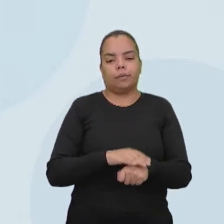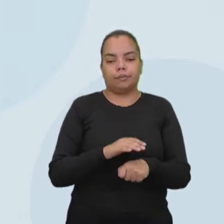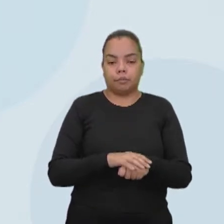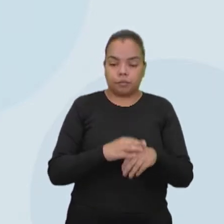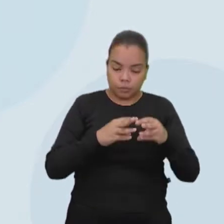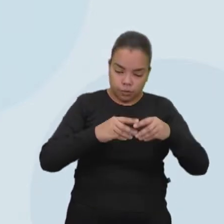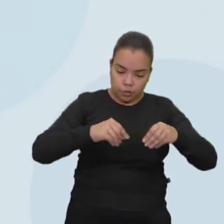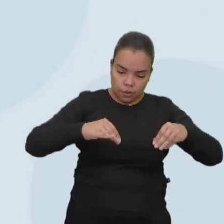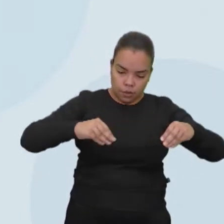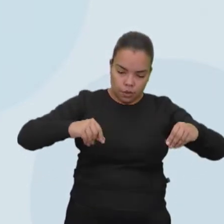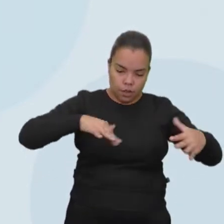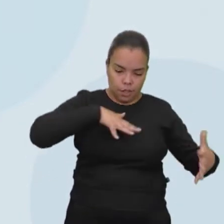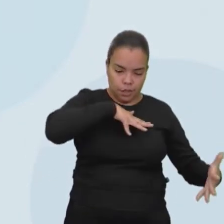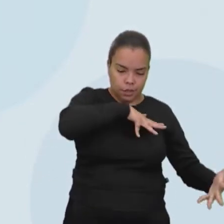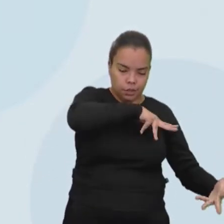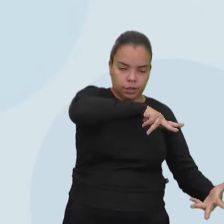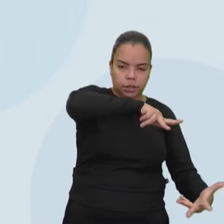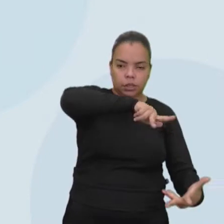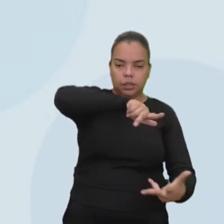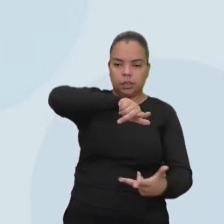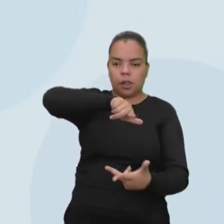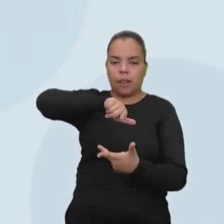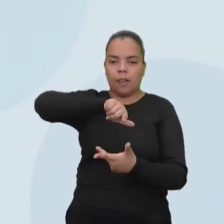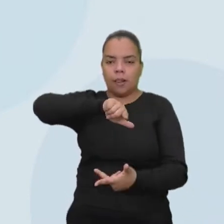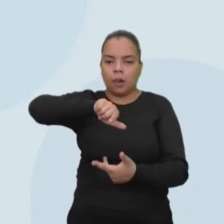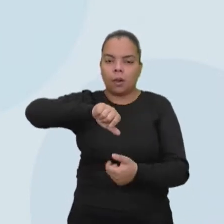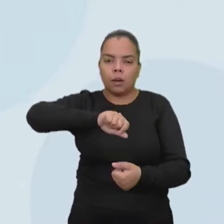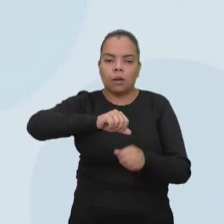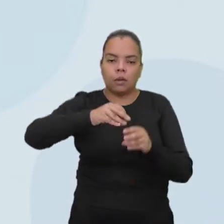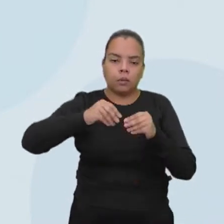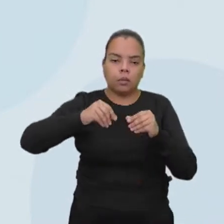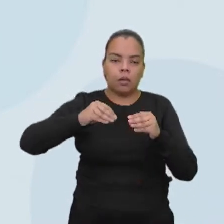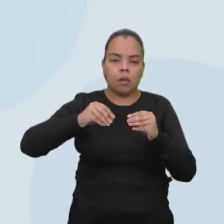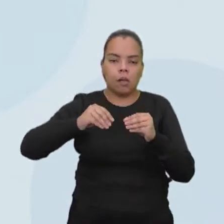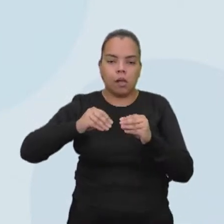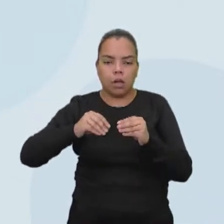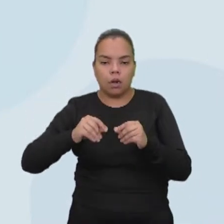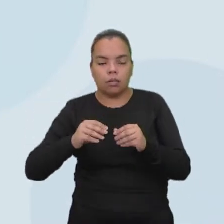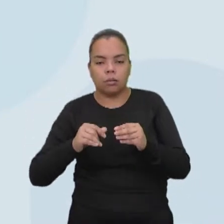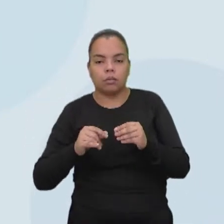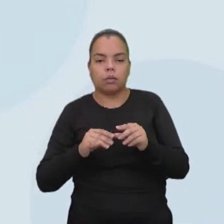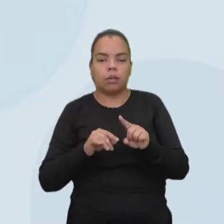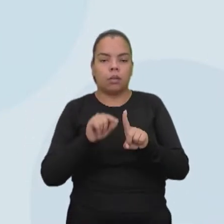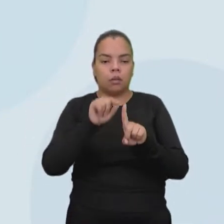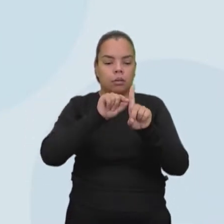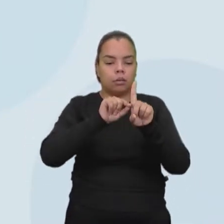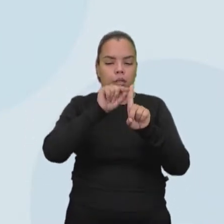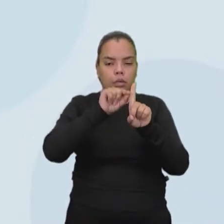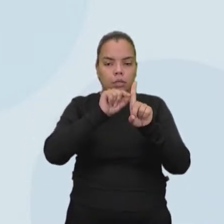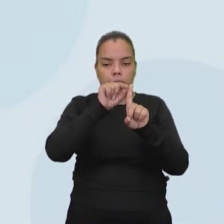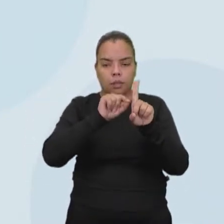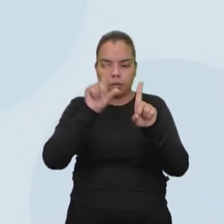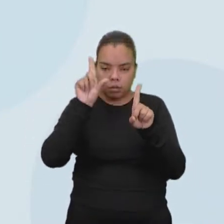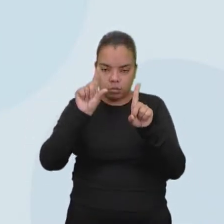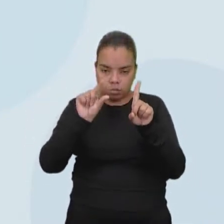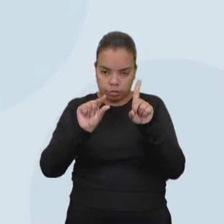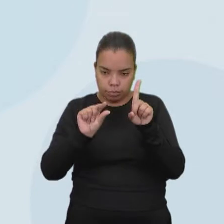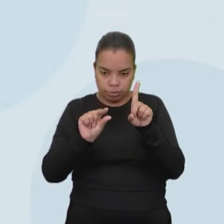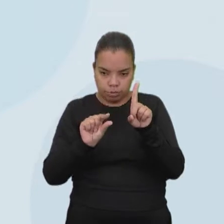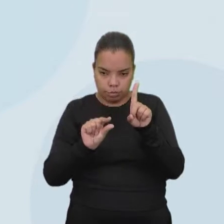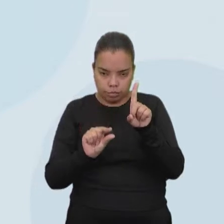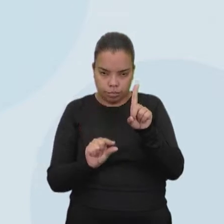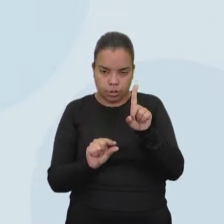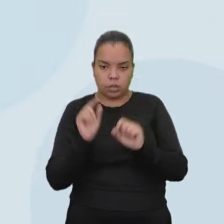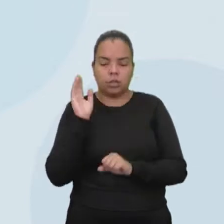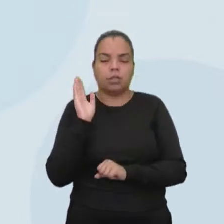terrestre sob temperaturas e pressões relativamente baixas pela desagregação de rochas